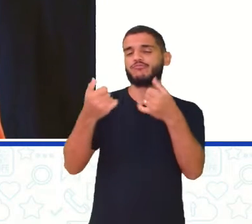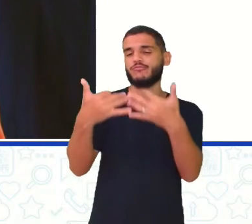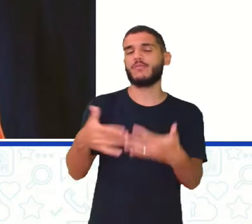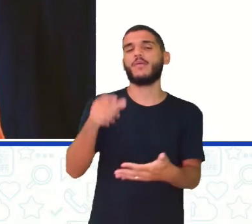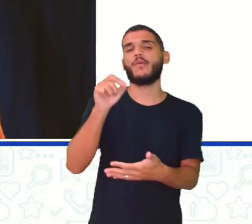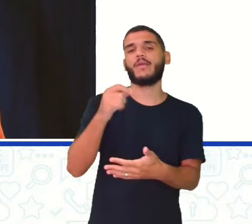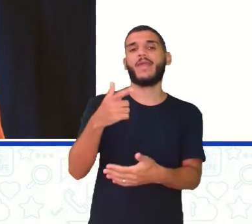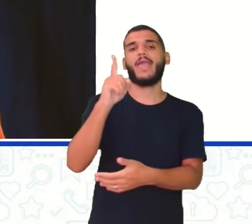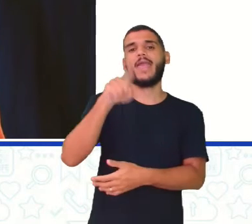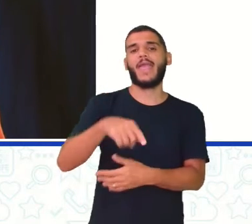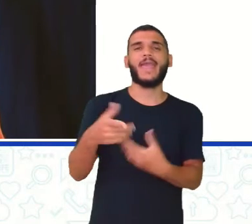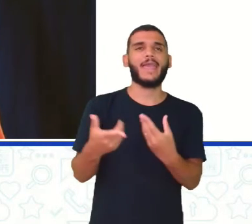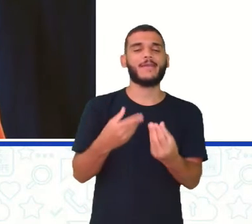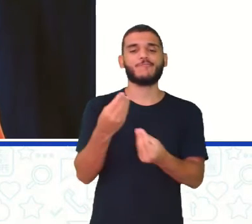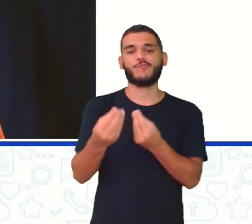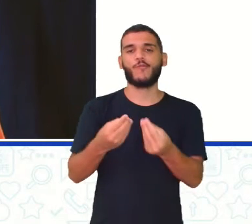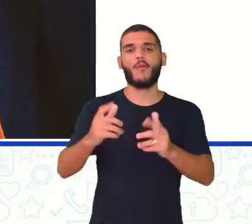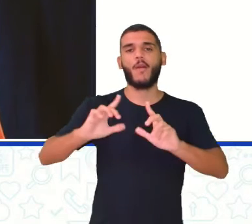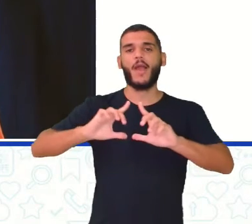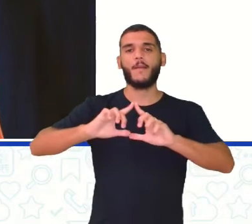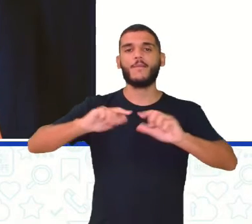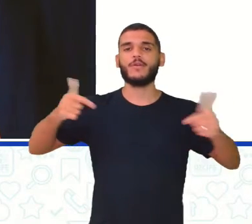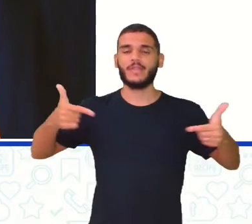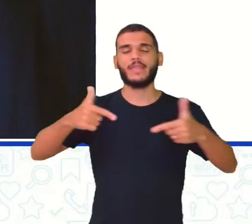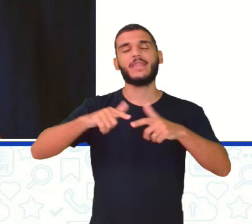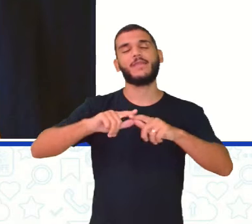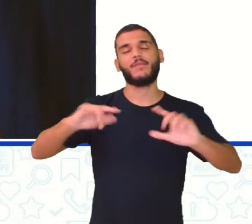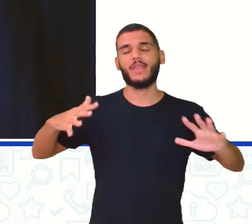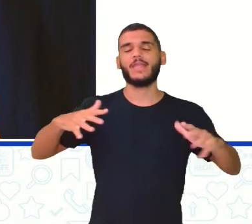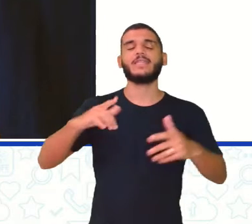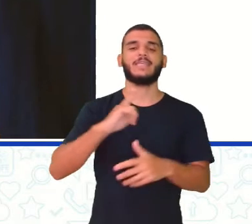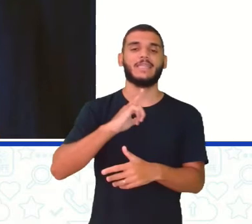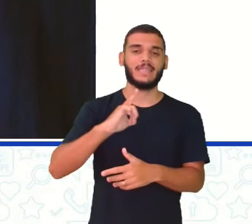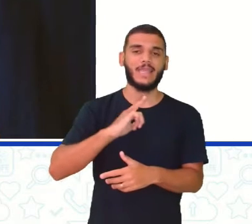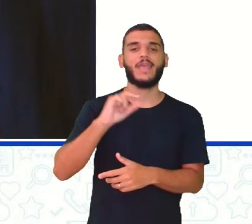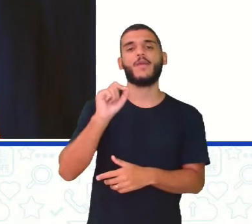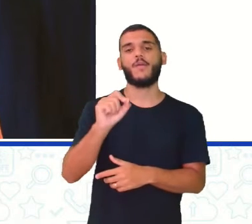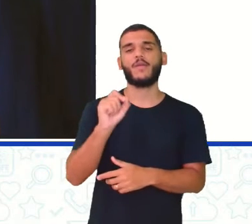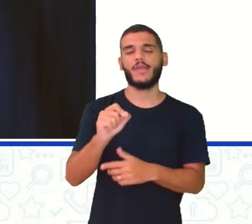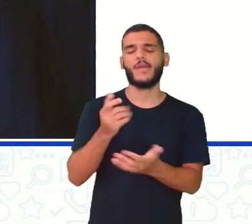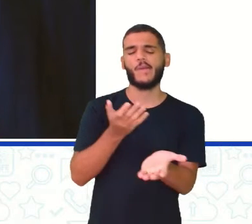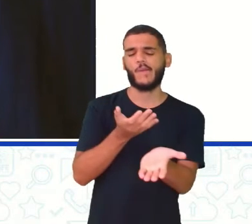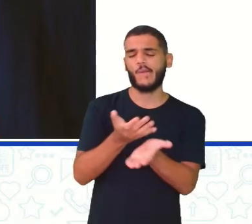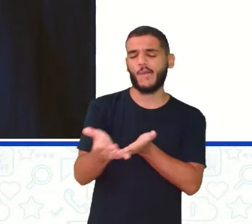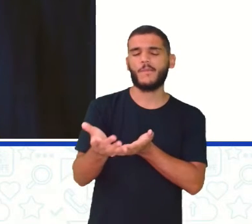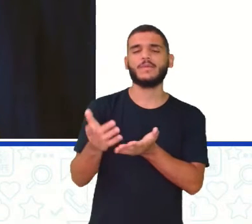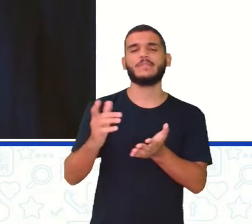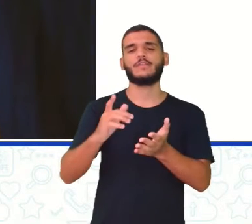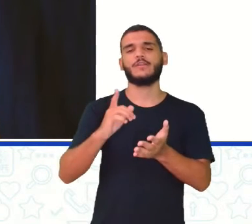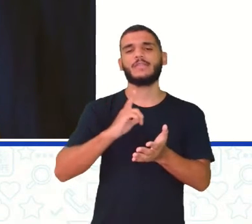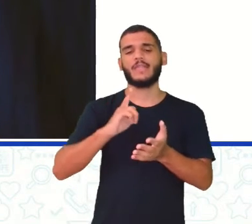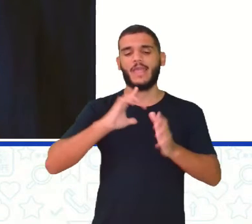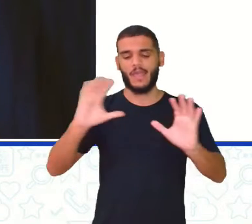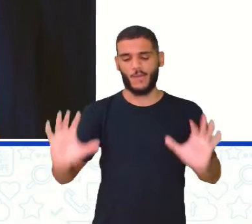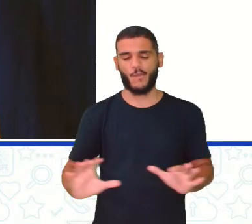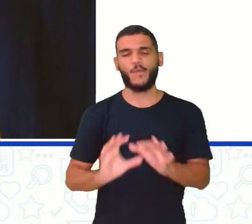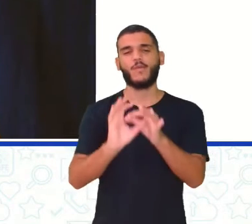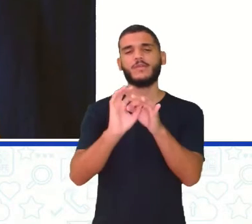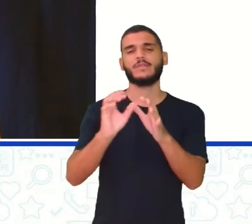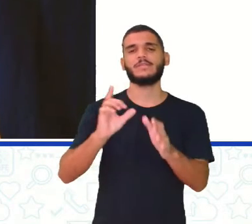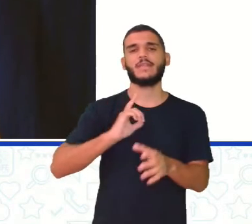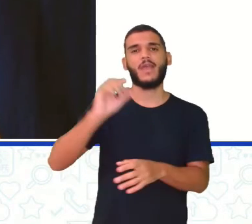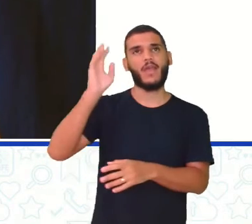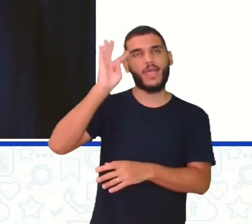As primeiras teorizações de hierarquia da humanidade são linkadas com essas grandes teorias